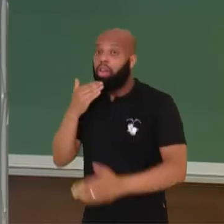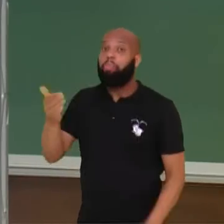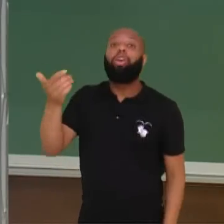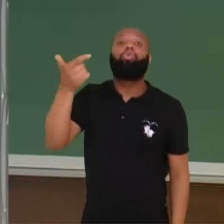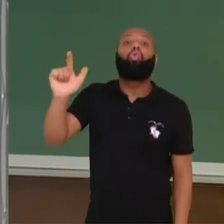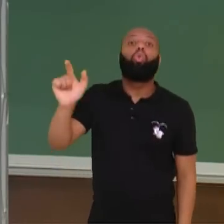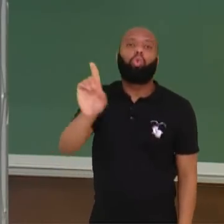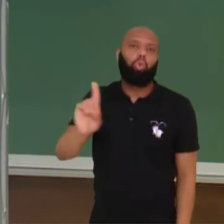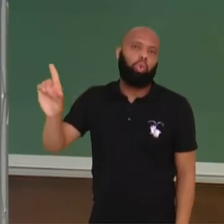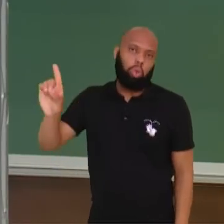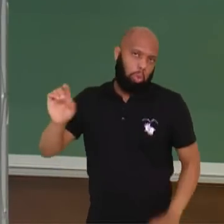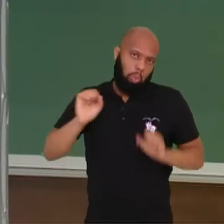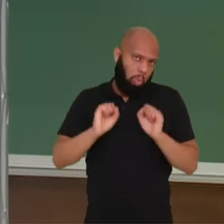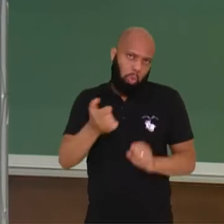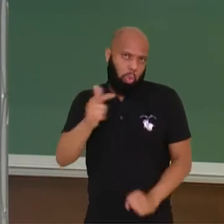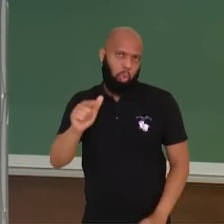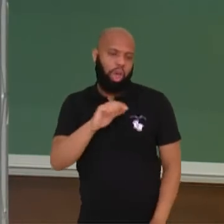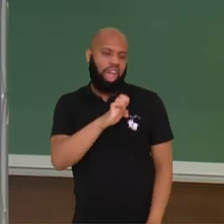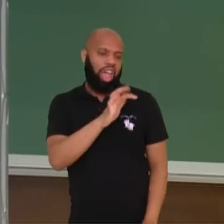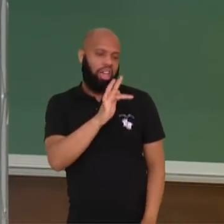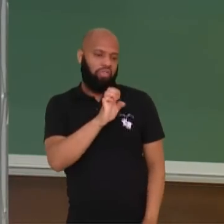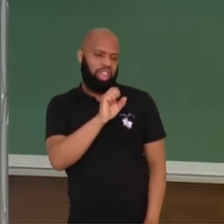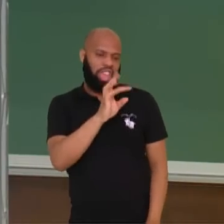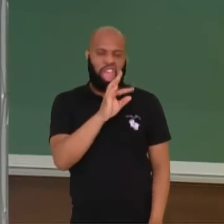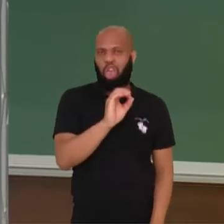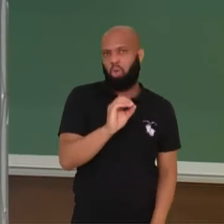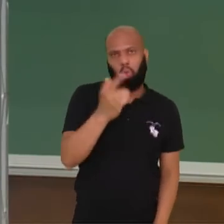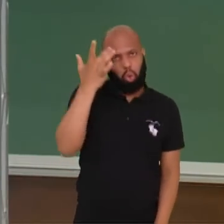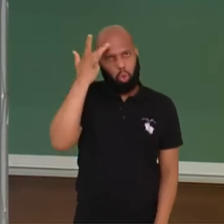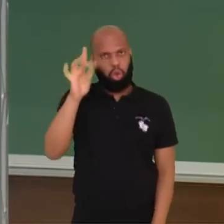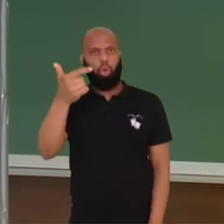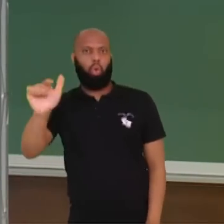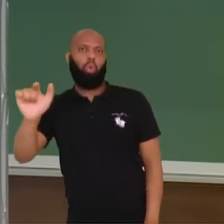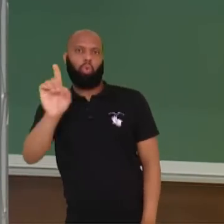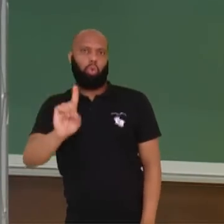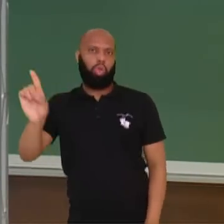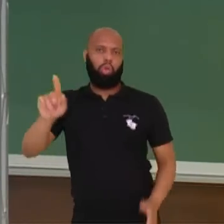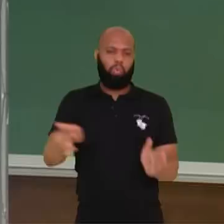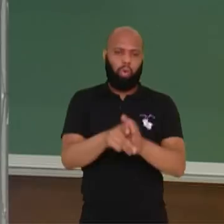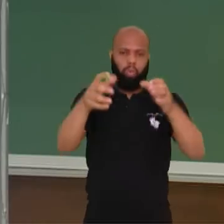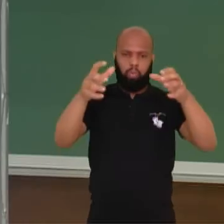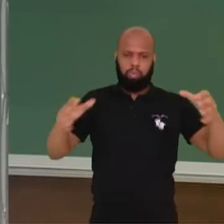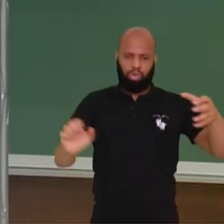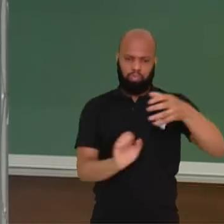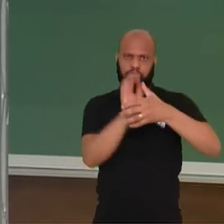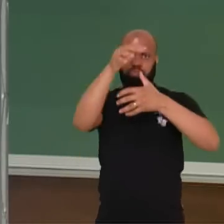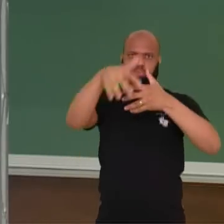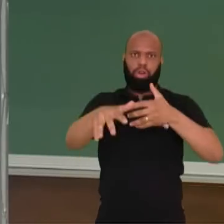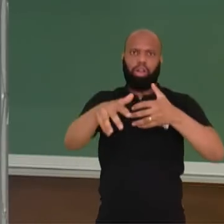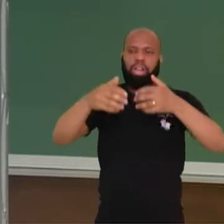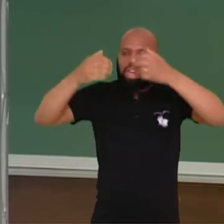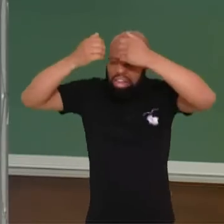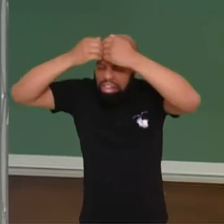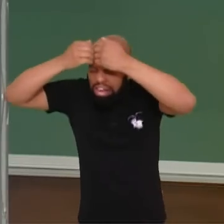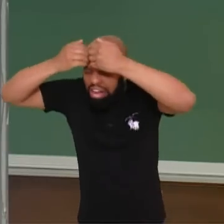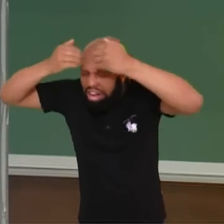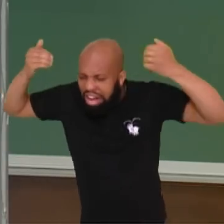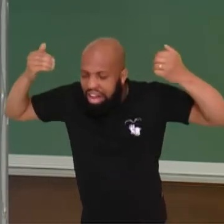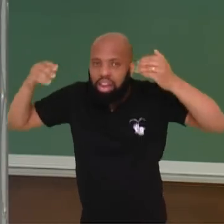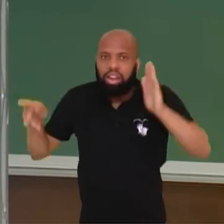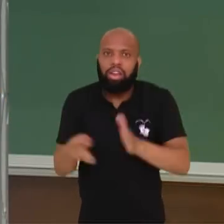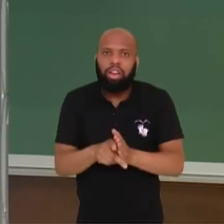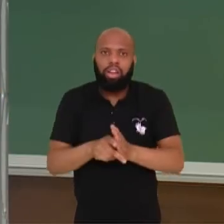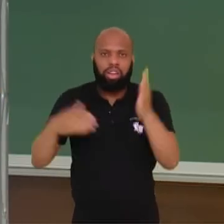deus, talvez Hefesto, que era o deus da metalurgia, né, o deus dos vulcões, né, que abrisse a sua cabeça com um